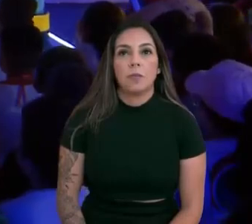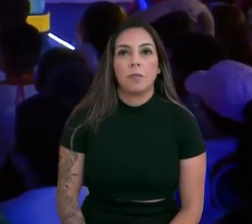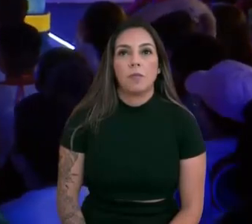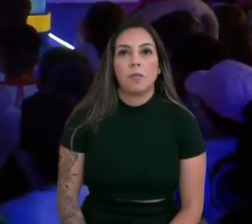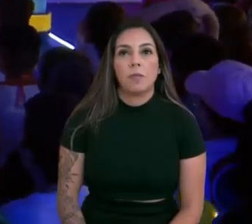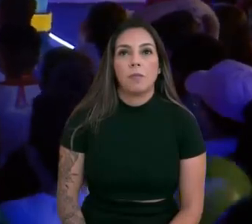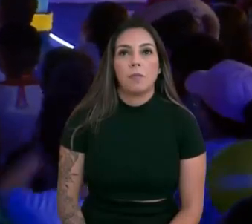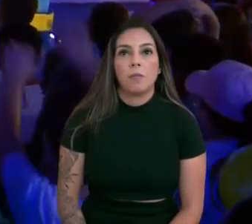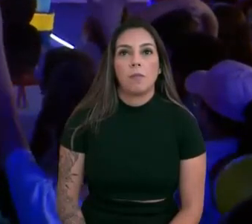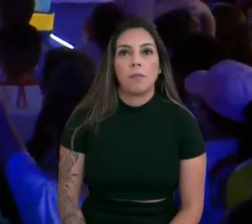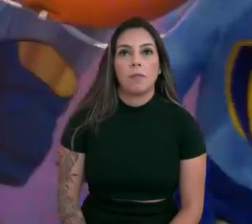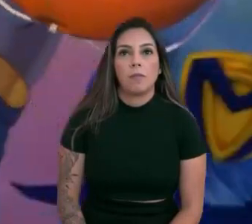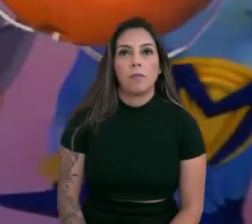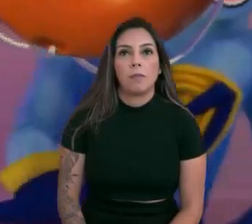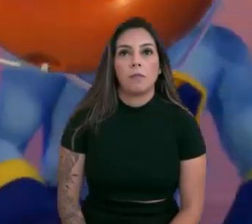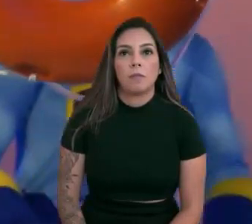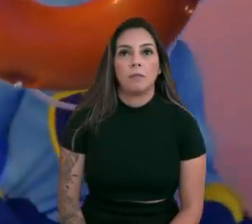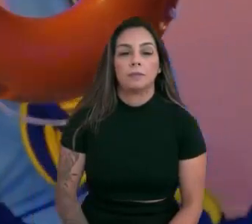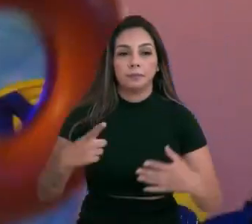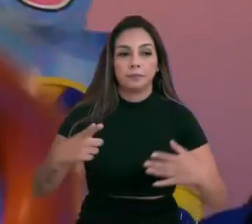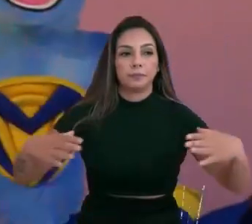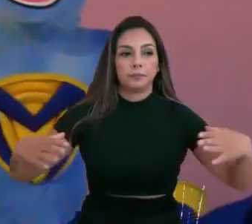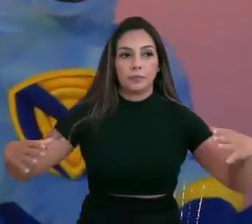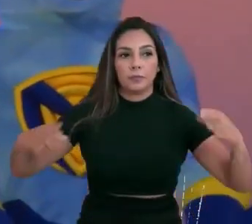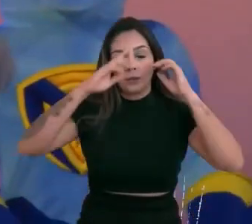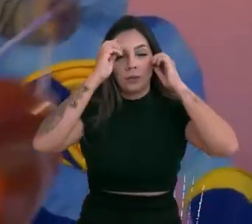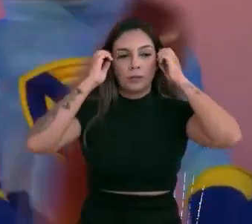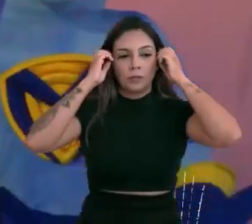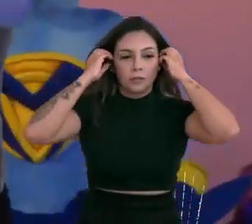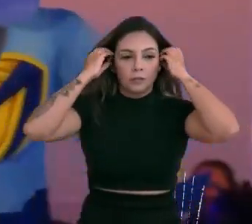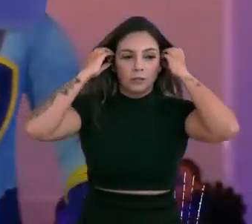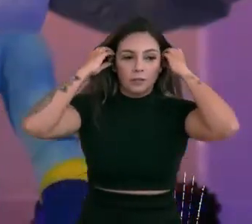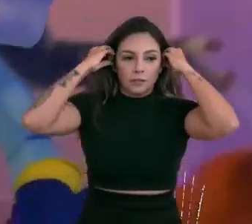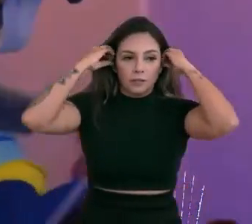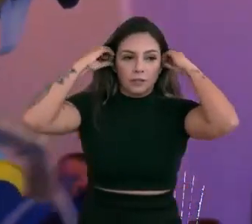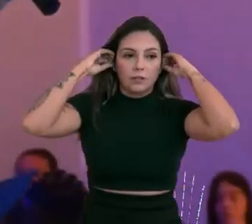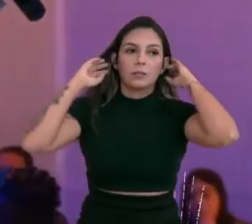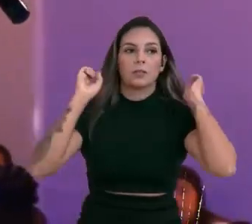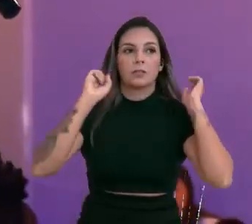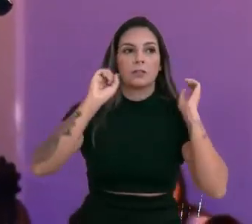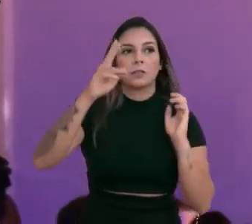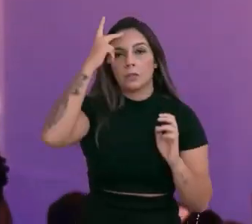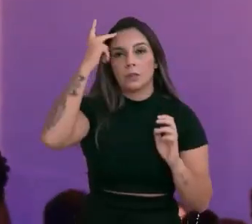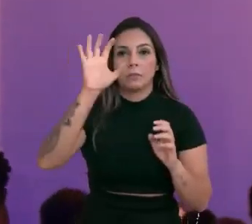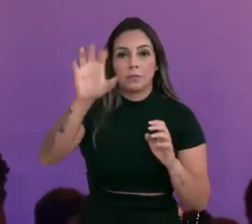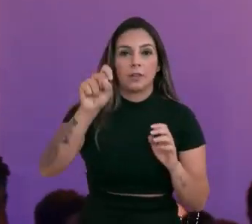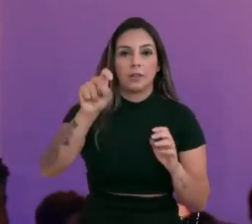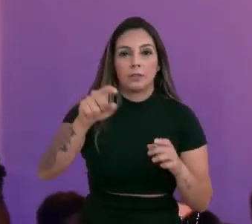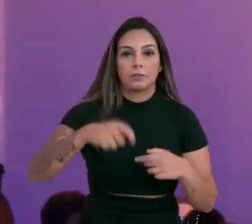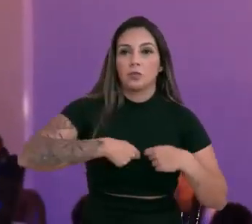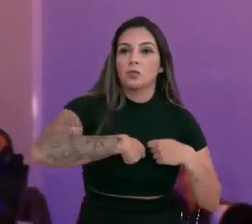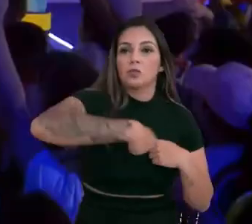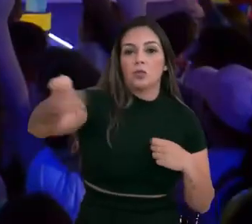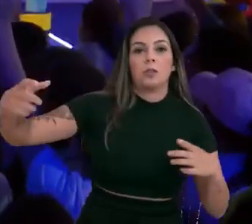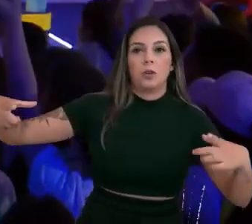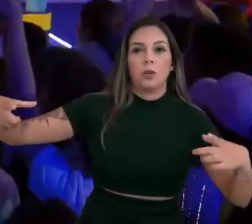Se eu tiver uma boia, eu vou jogar para a pessoa pegar. Tá bom?